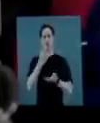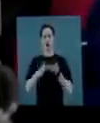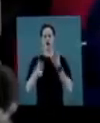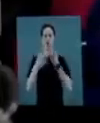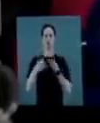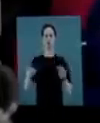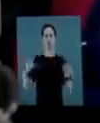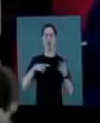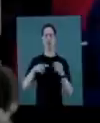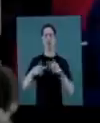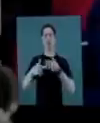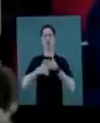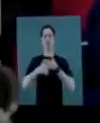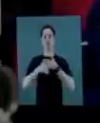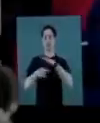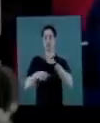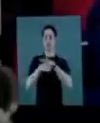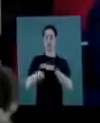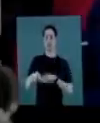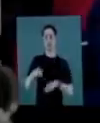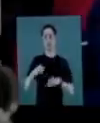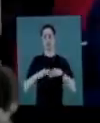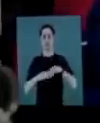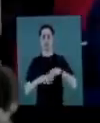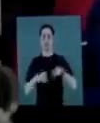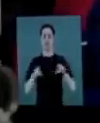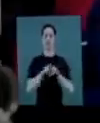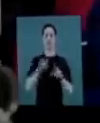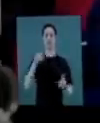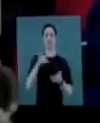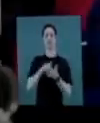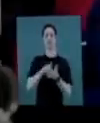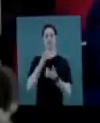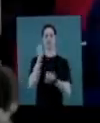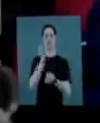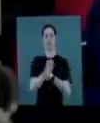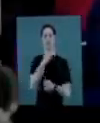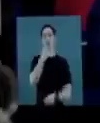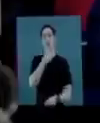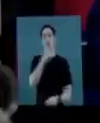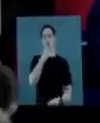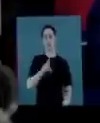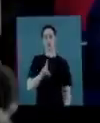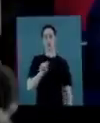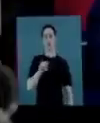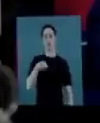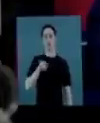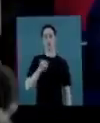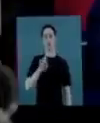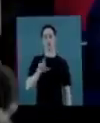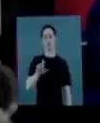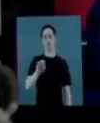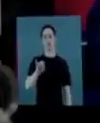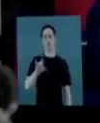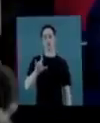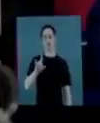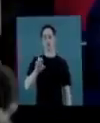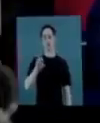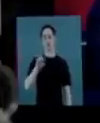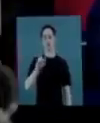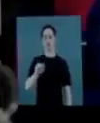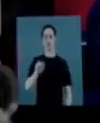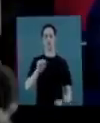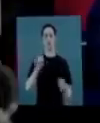de Ministro e até ser preso é o Daniel Silveira o Presidente da República não está fazendo nenhum movimento